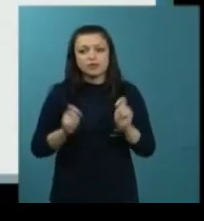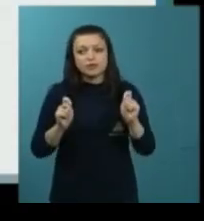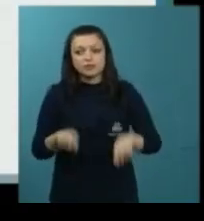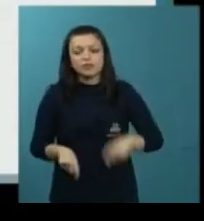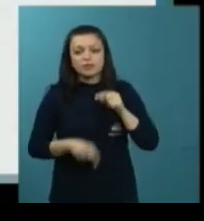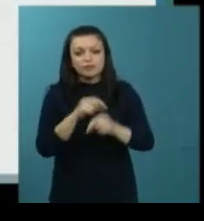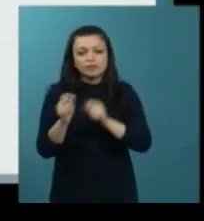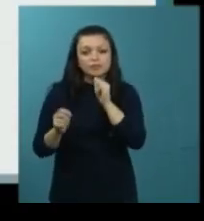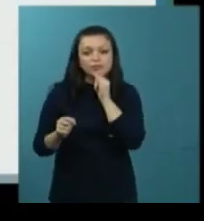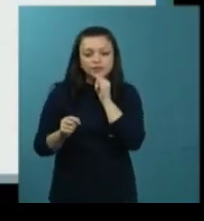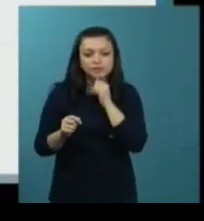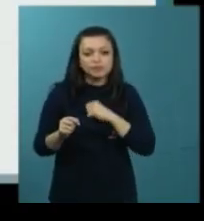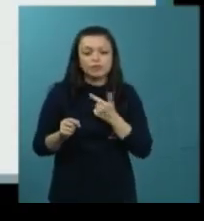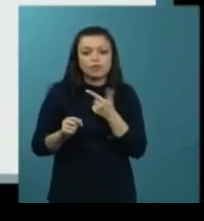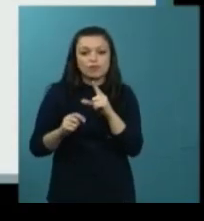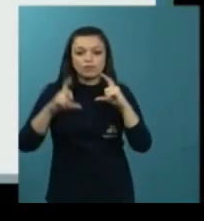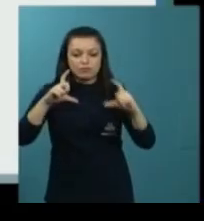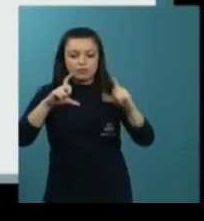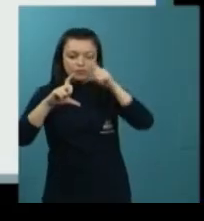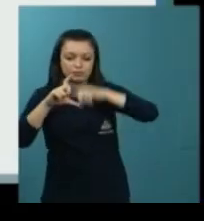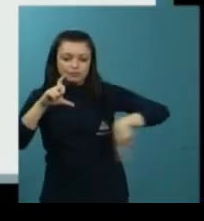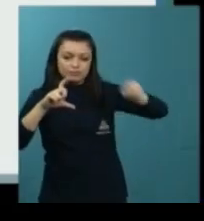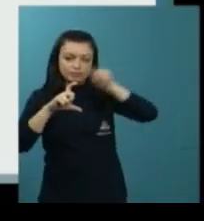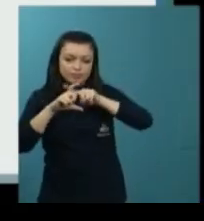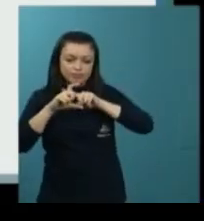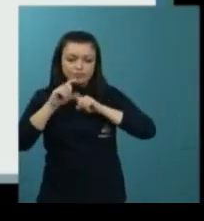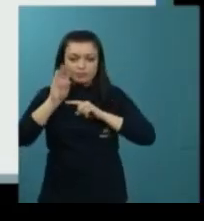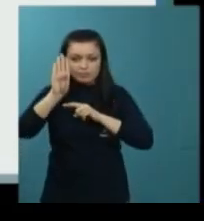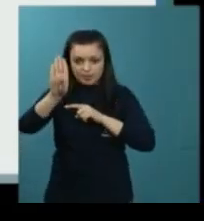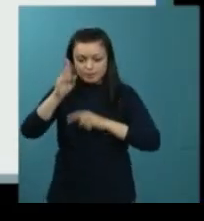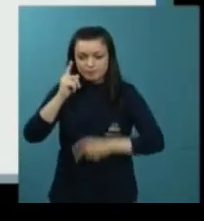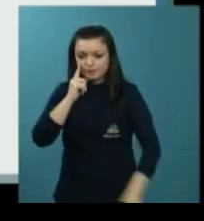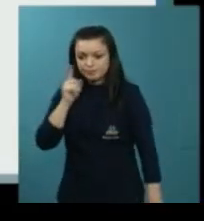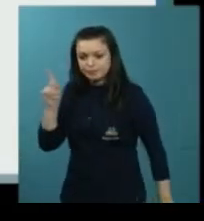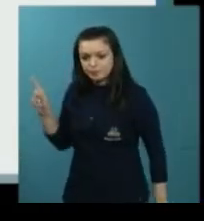numa outra linha fechada o conjunto B.